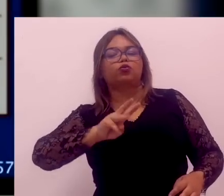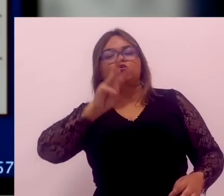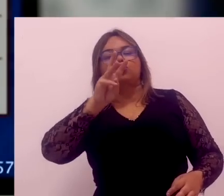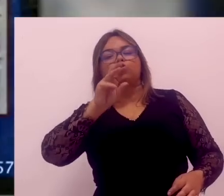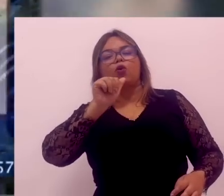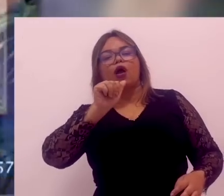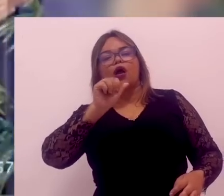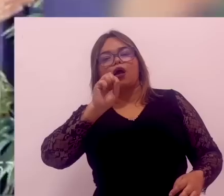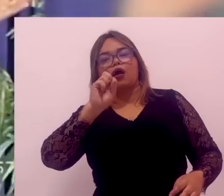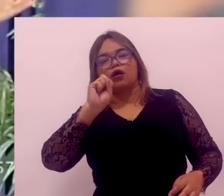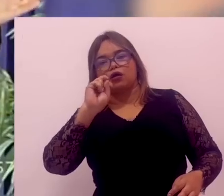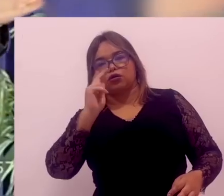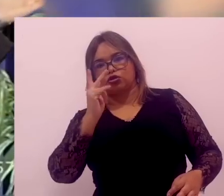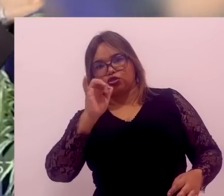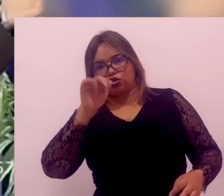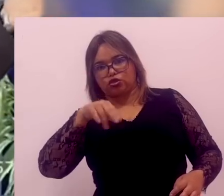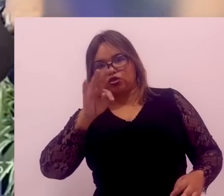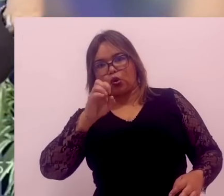negra.